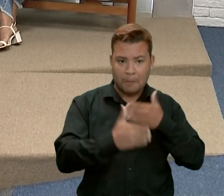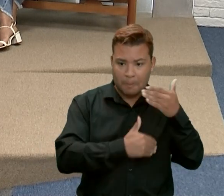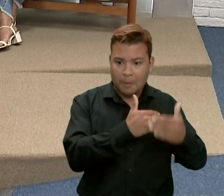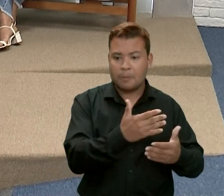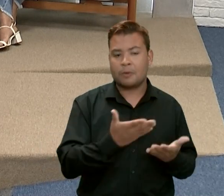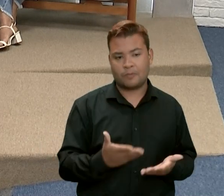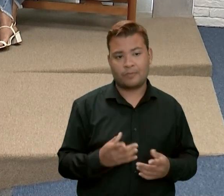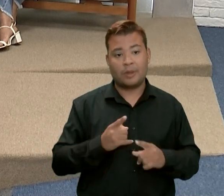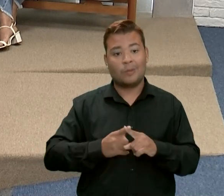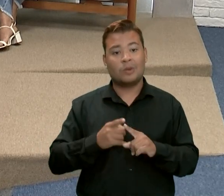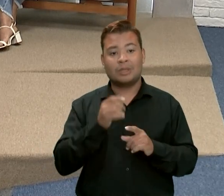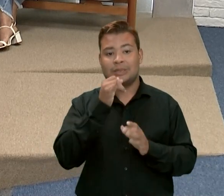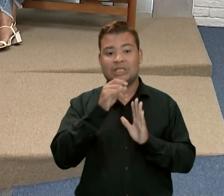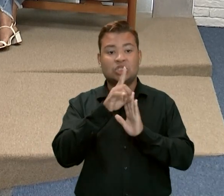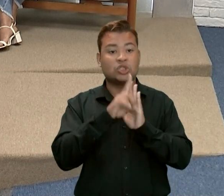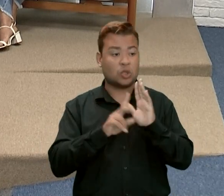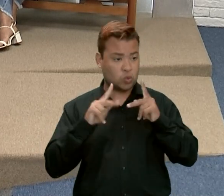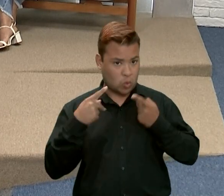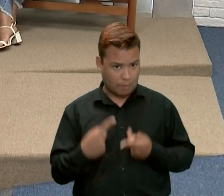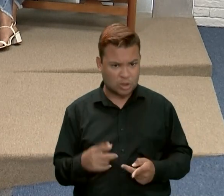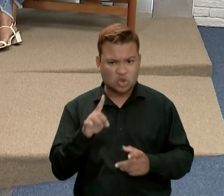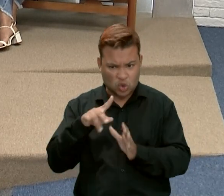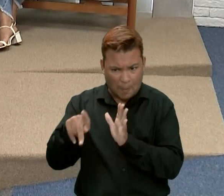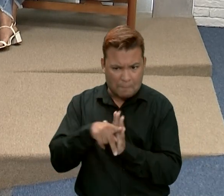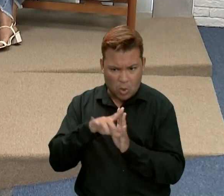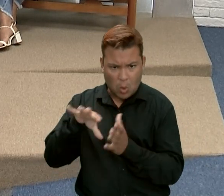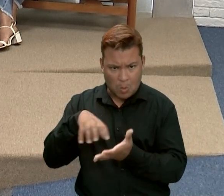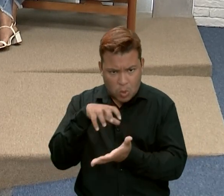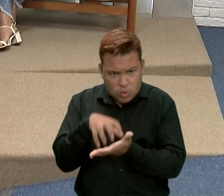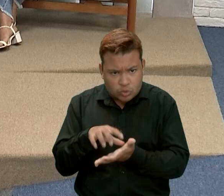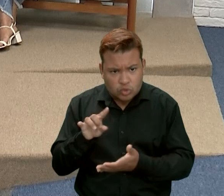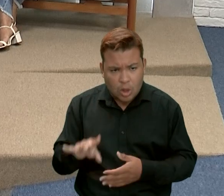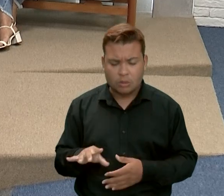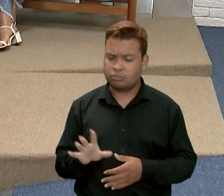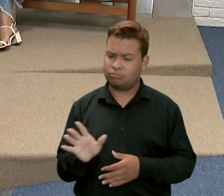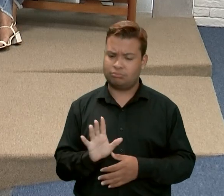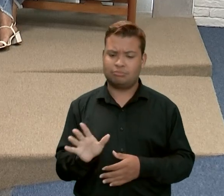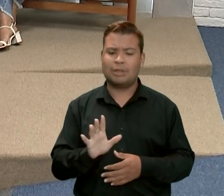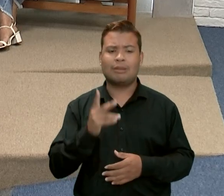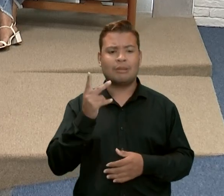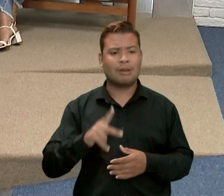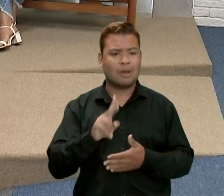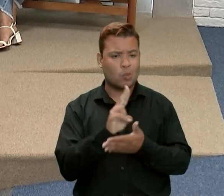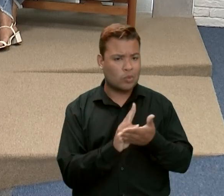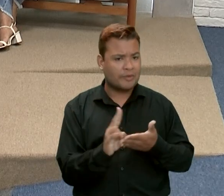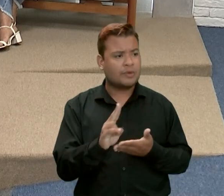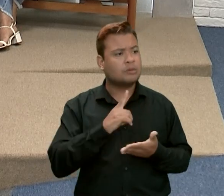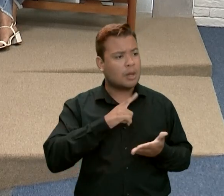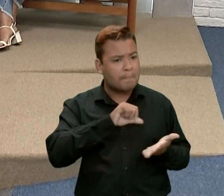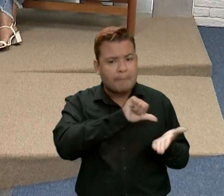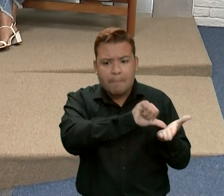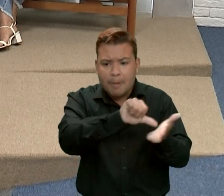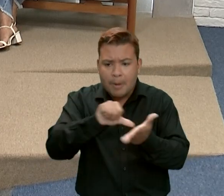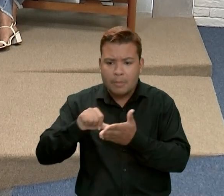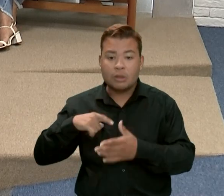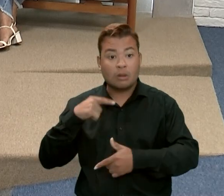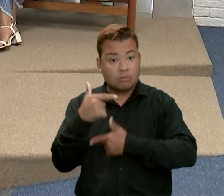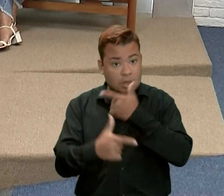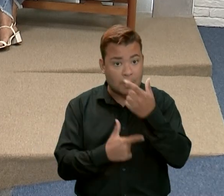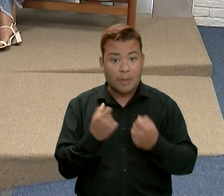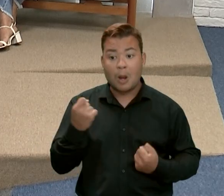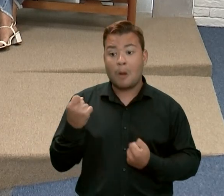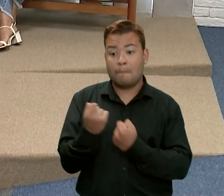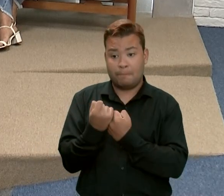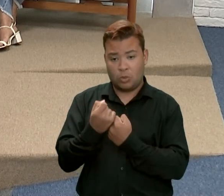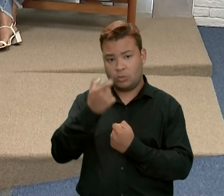não é um monopólio, por exemplo, do Núcleo de Direitos Humanos. Várias unidades na universidade estão atuando, direto ou indiretamente, a favor dessa ampliação